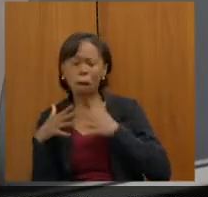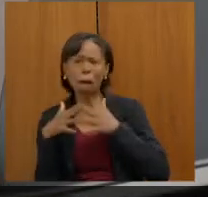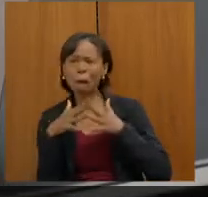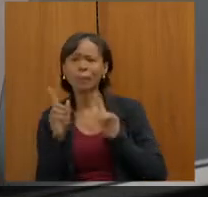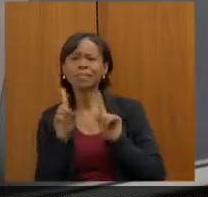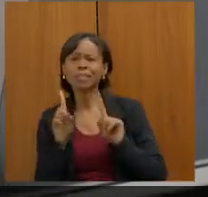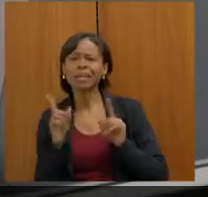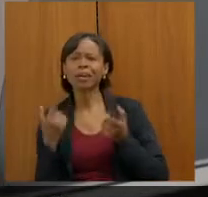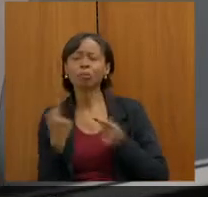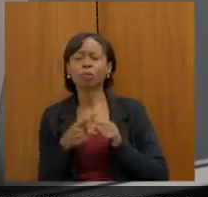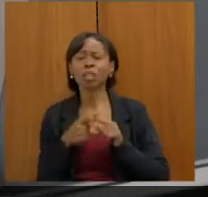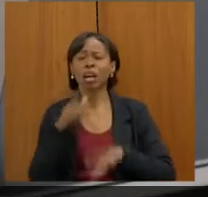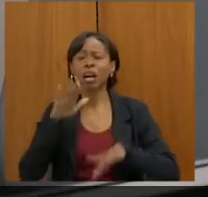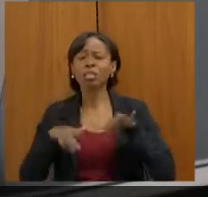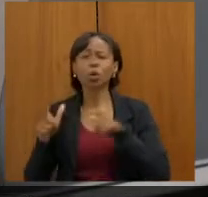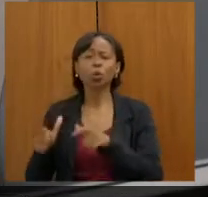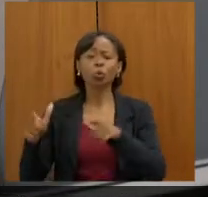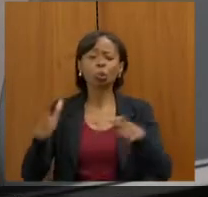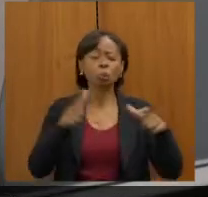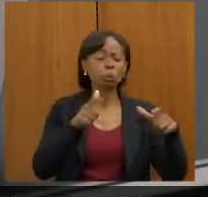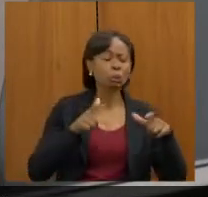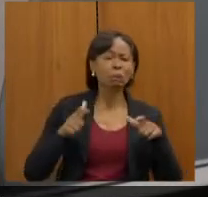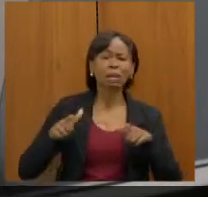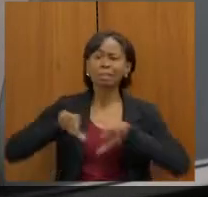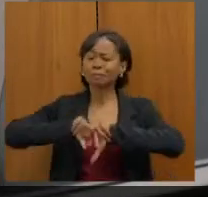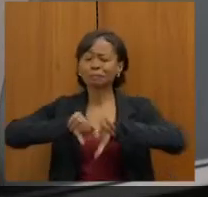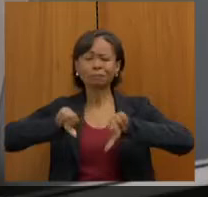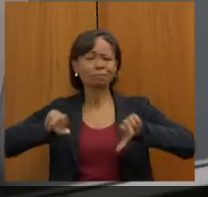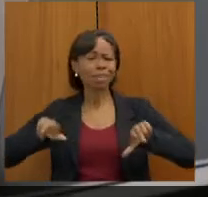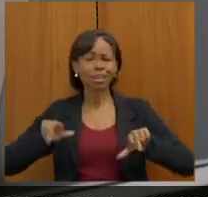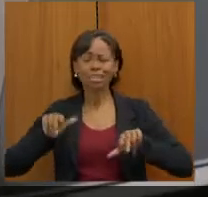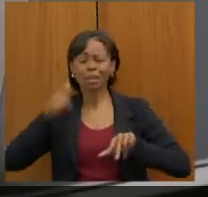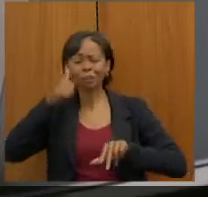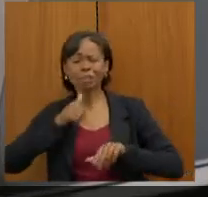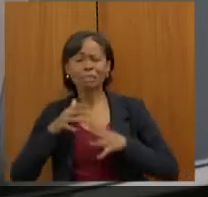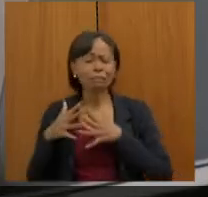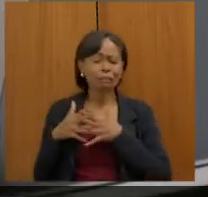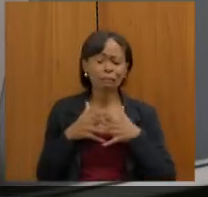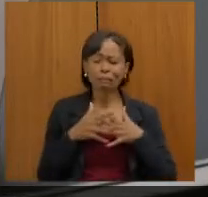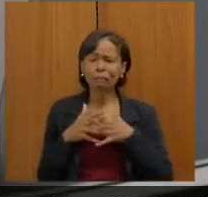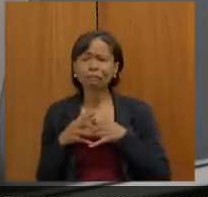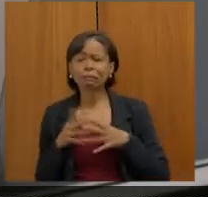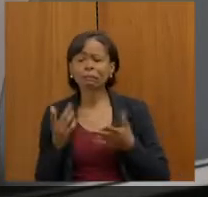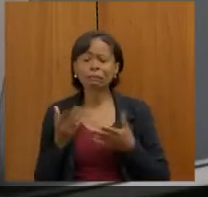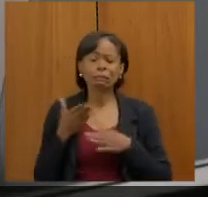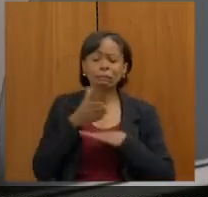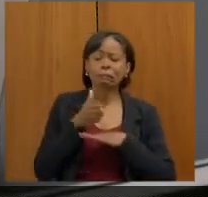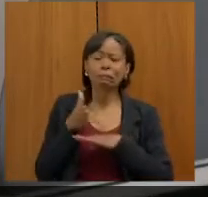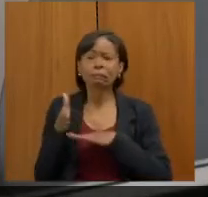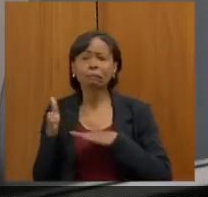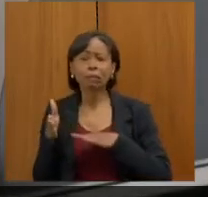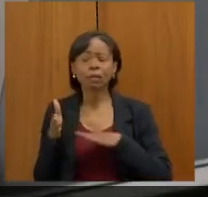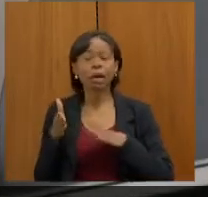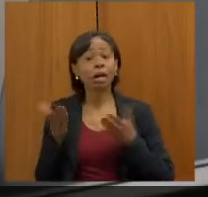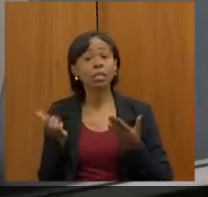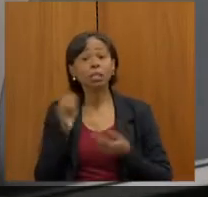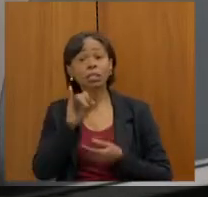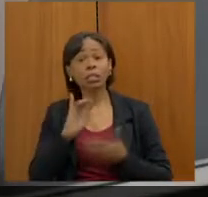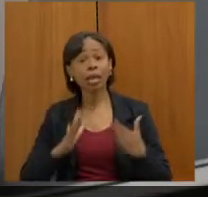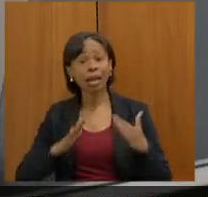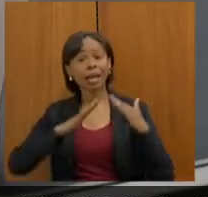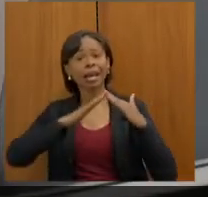elas são pulverizados os locais são pulverizados e tem a nossa referência dessa casa lilás essa mulher pode